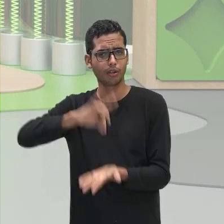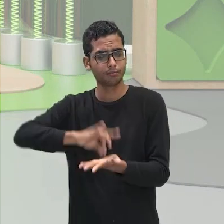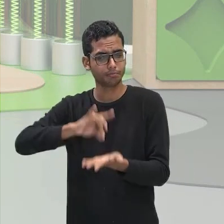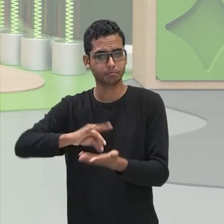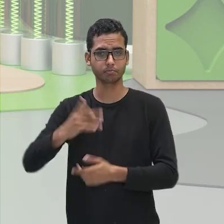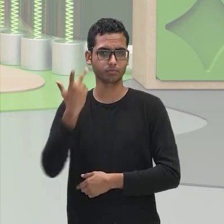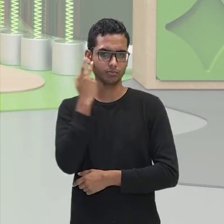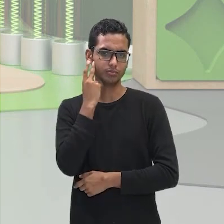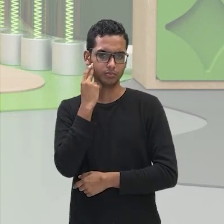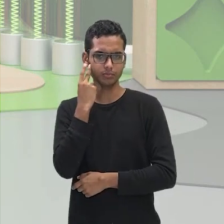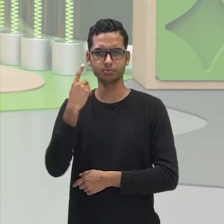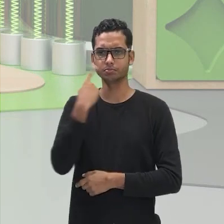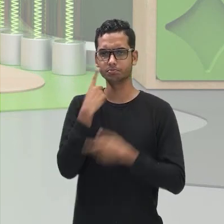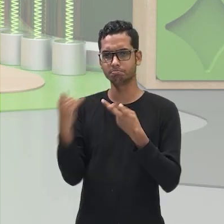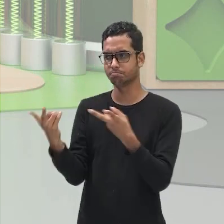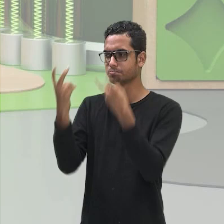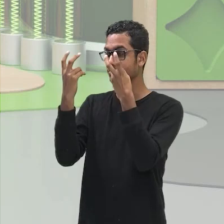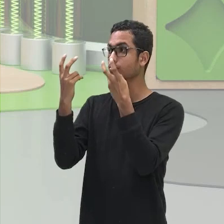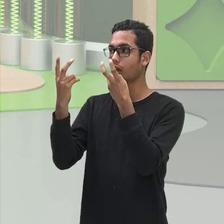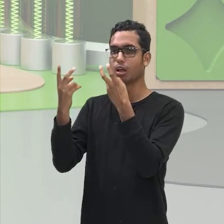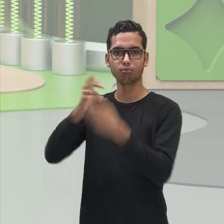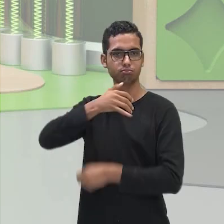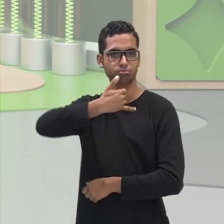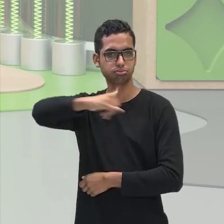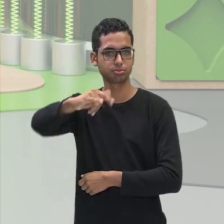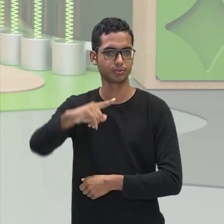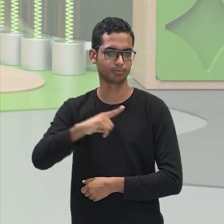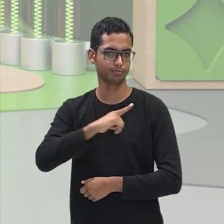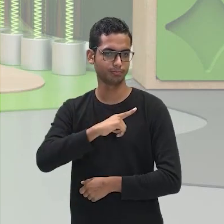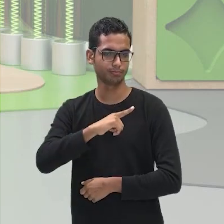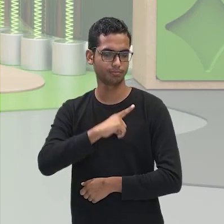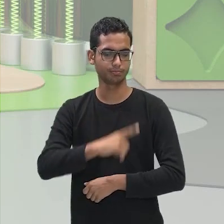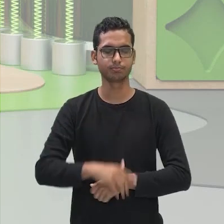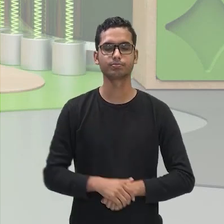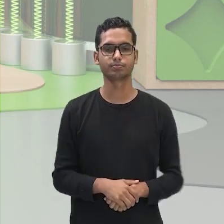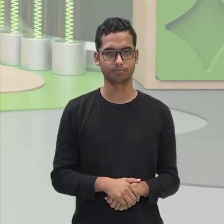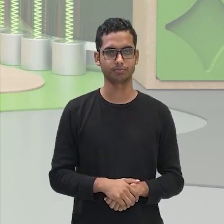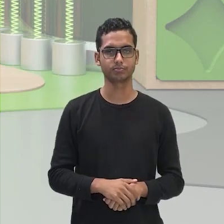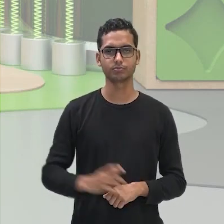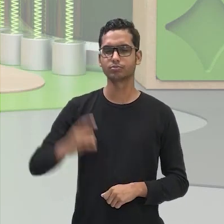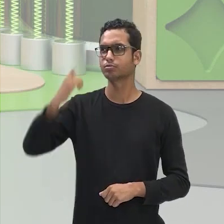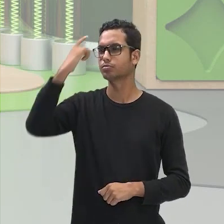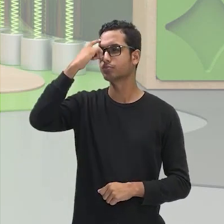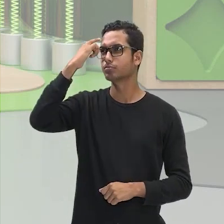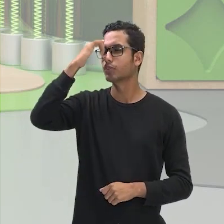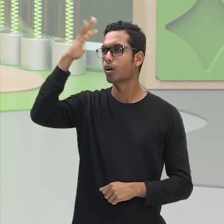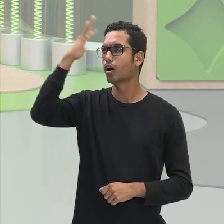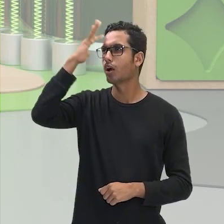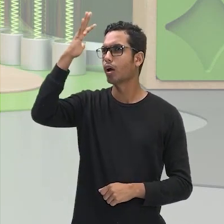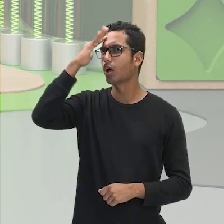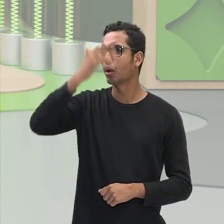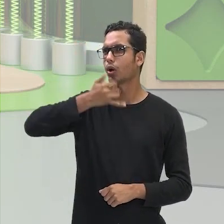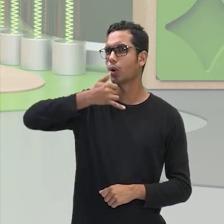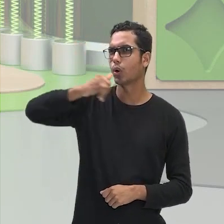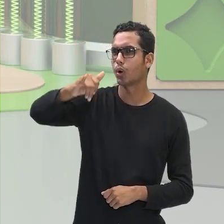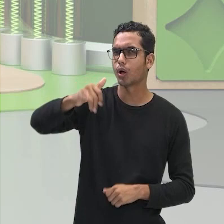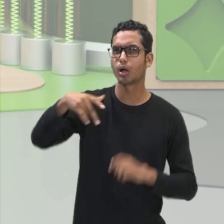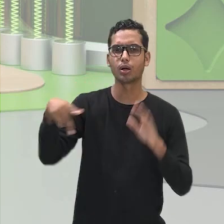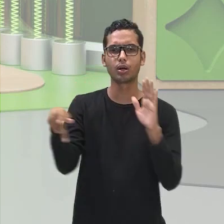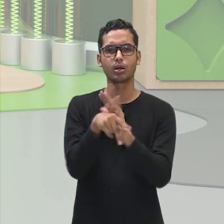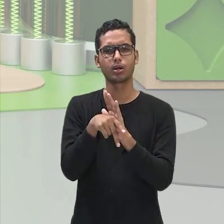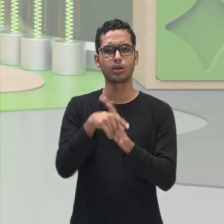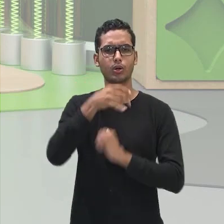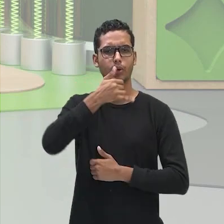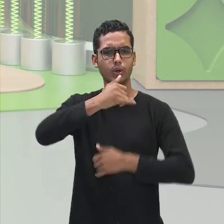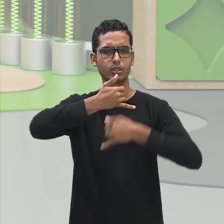a presença da energia. Geralmente quando a gente fala em energia, logo vem na cabeça a energia elétrica, mas nem sempre a gente está somente se